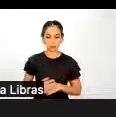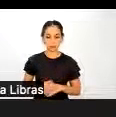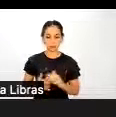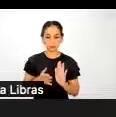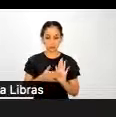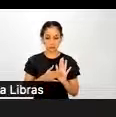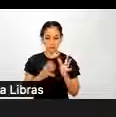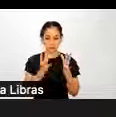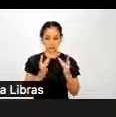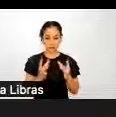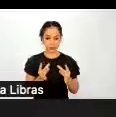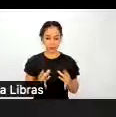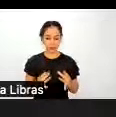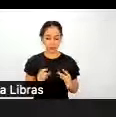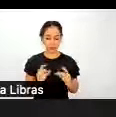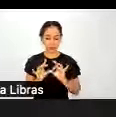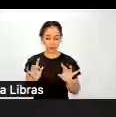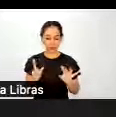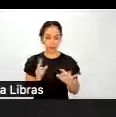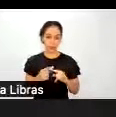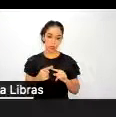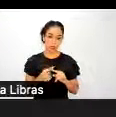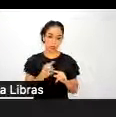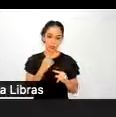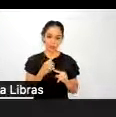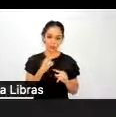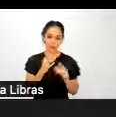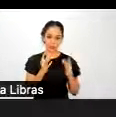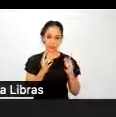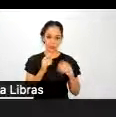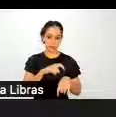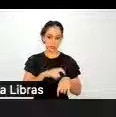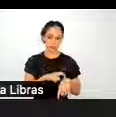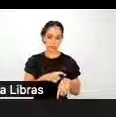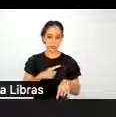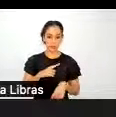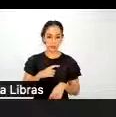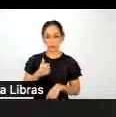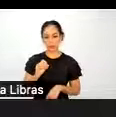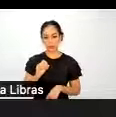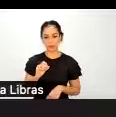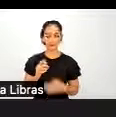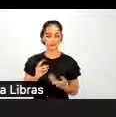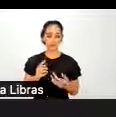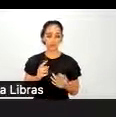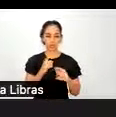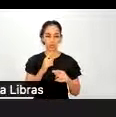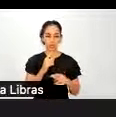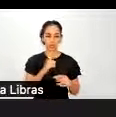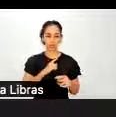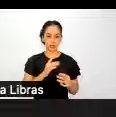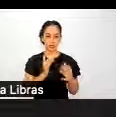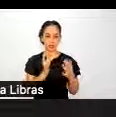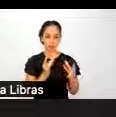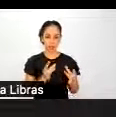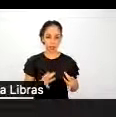detalhar excessivamente cada caso, porque não daria tempo, porque são 10 casos, né? São X ações, esse X pode ser